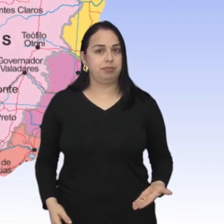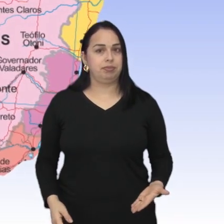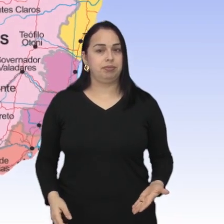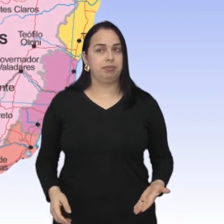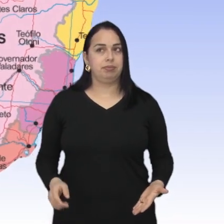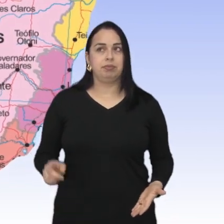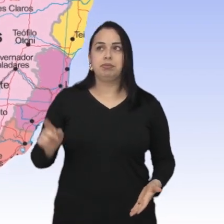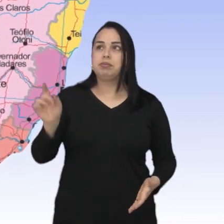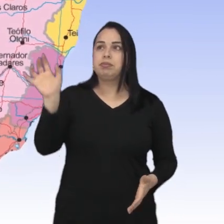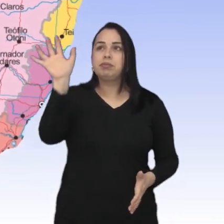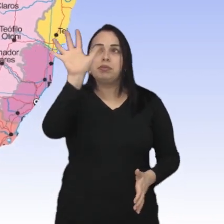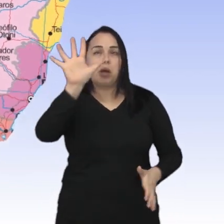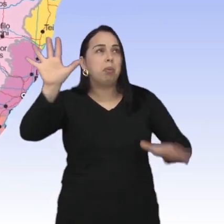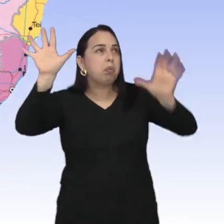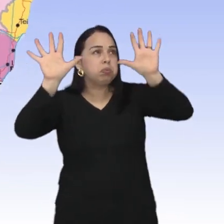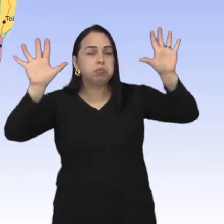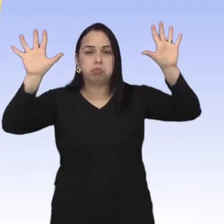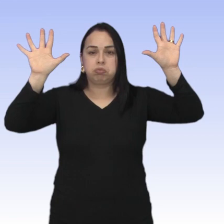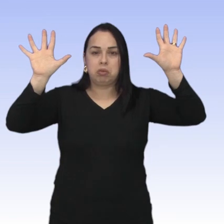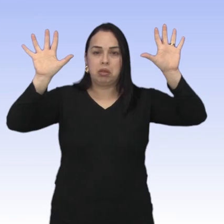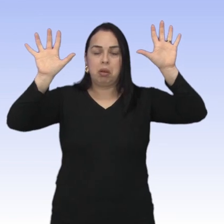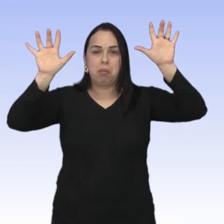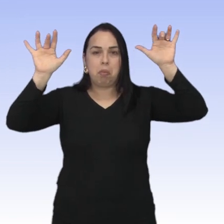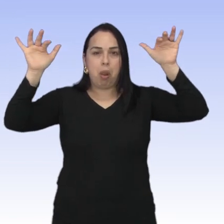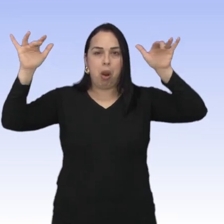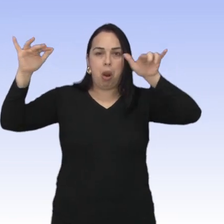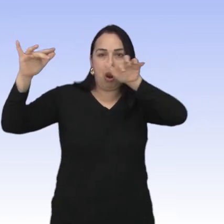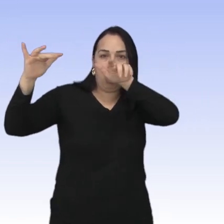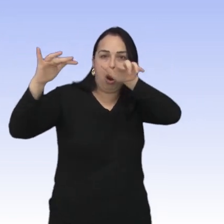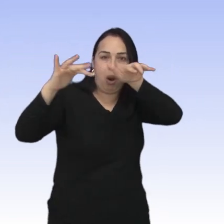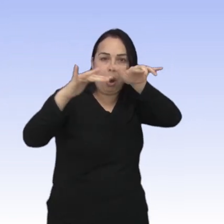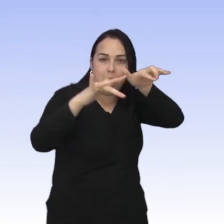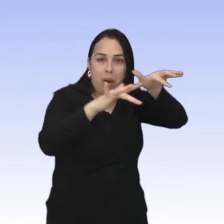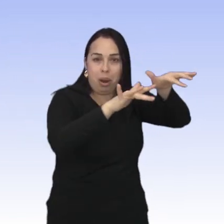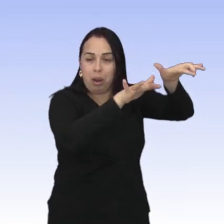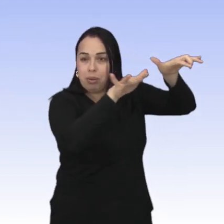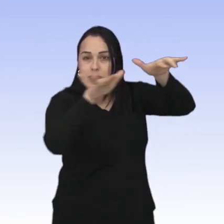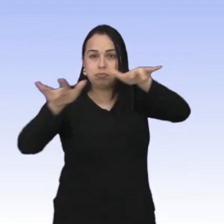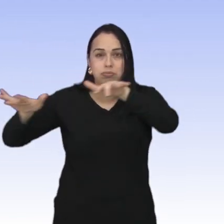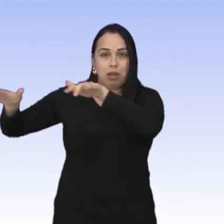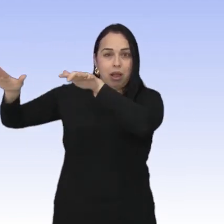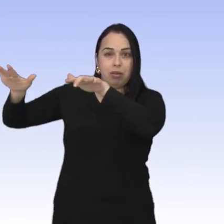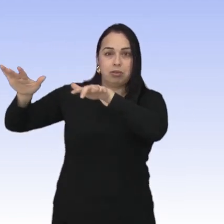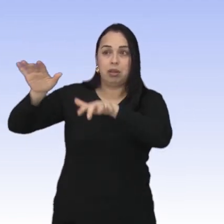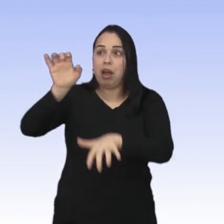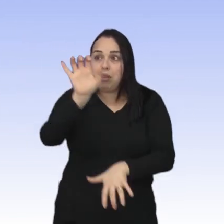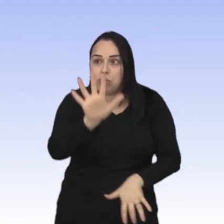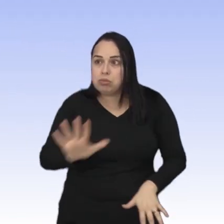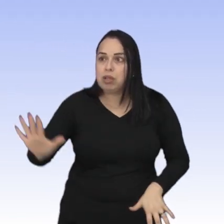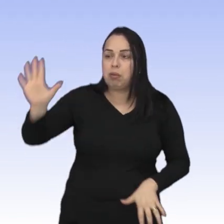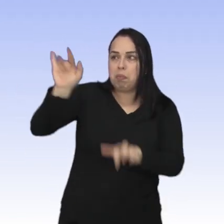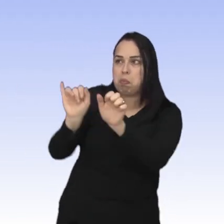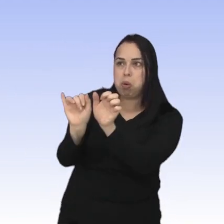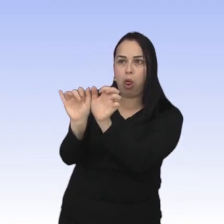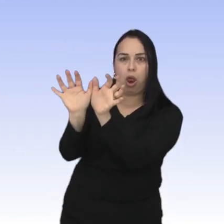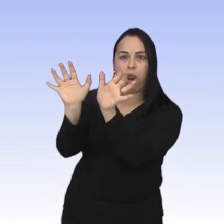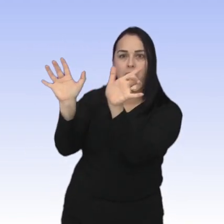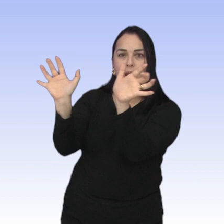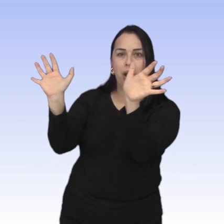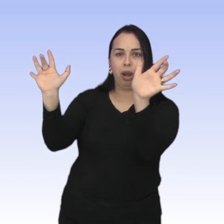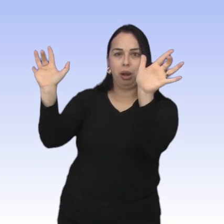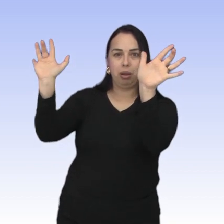a poluição não fica presa em um local, ela viaja de uma cidade para outra e de um estado para outro,